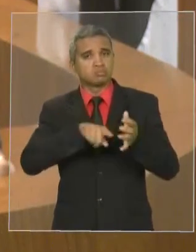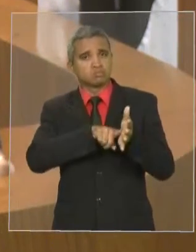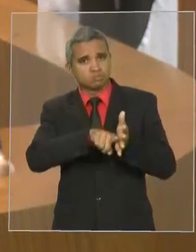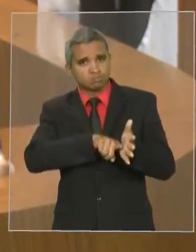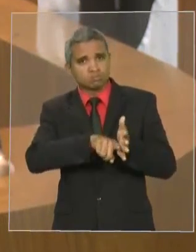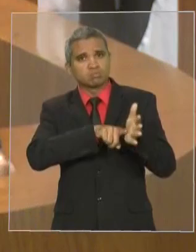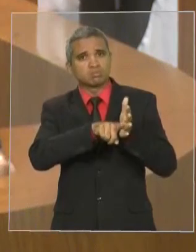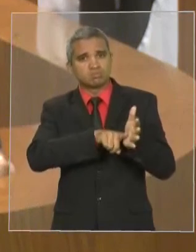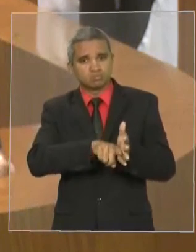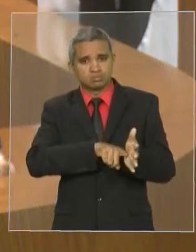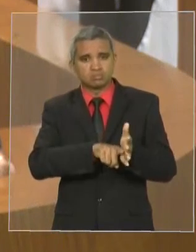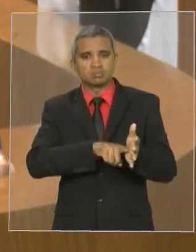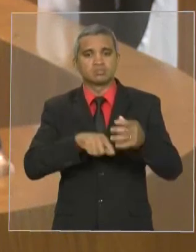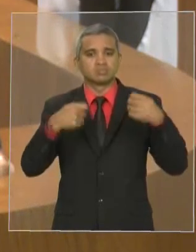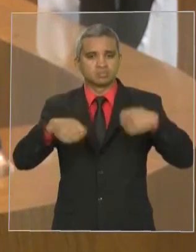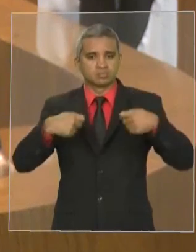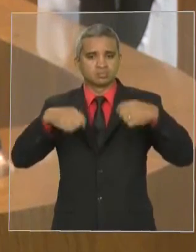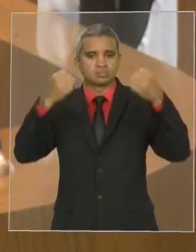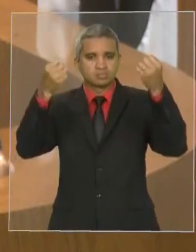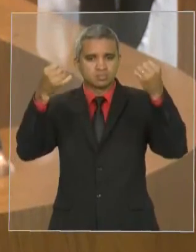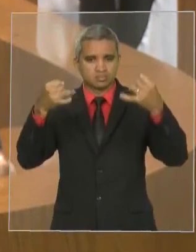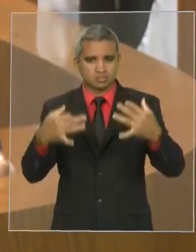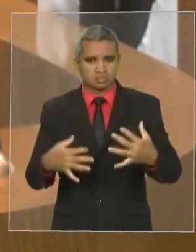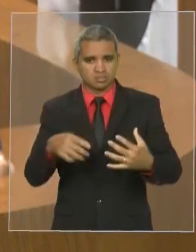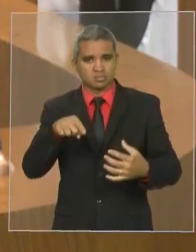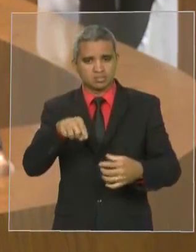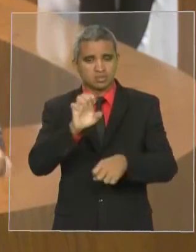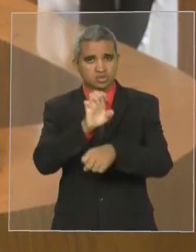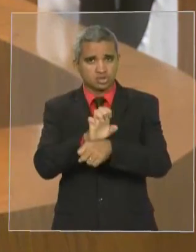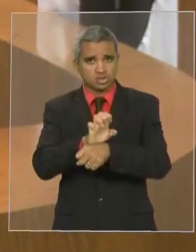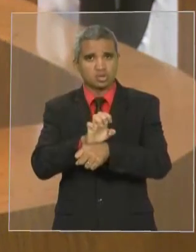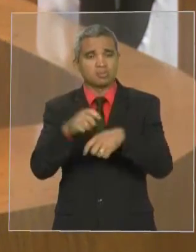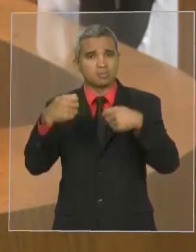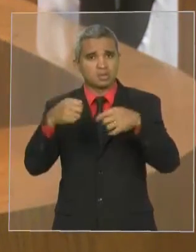para que se possa ter, num Estado de direito, o direito de todos respeitados.